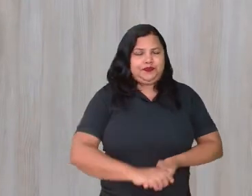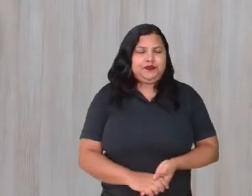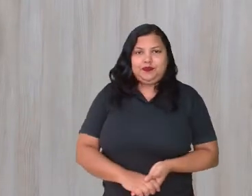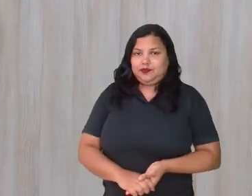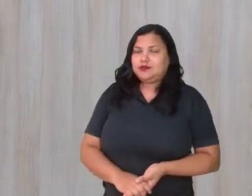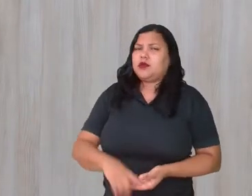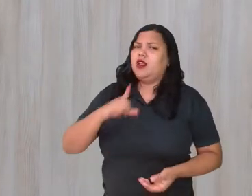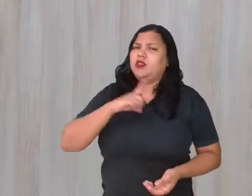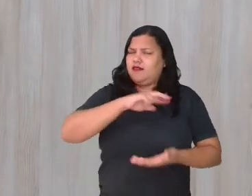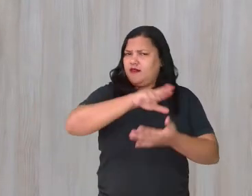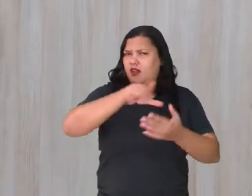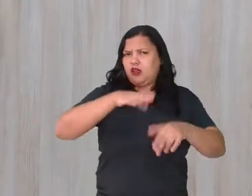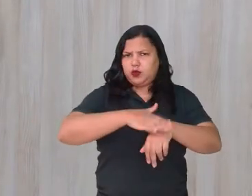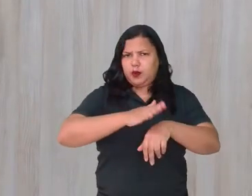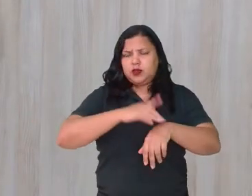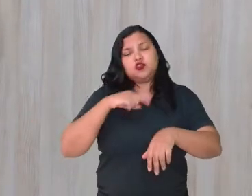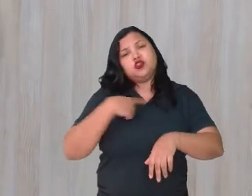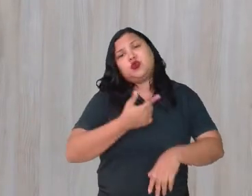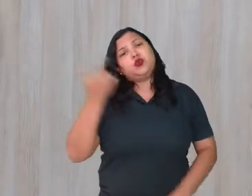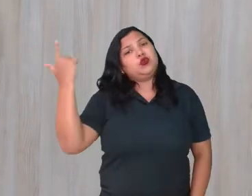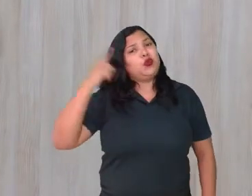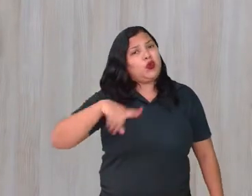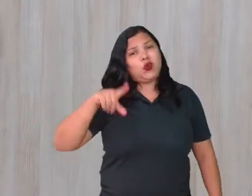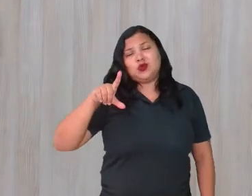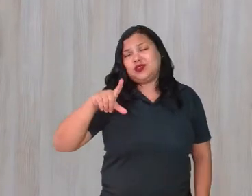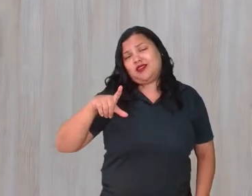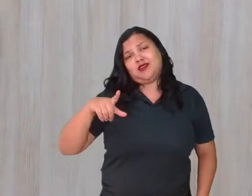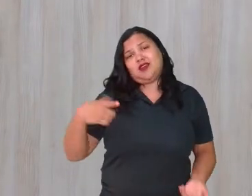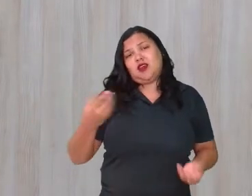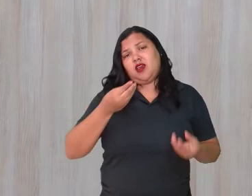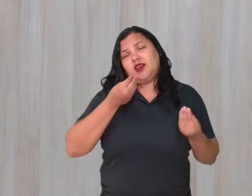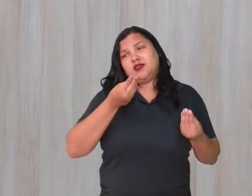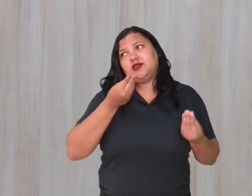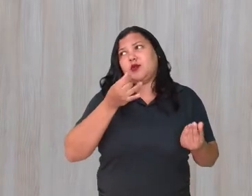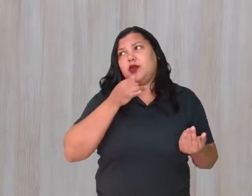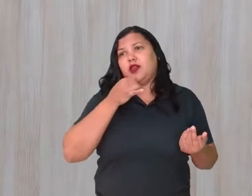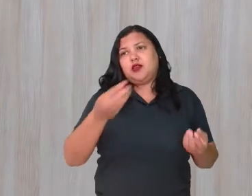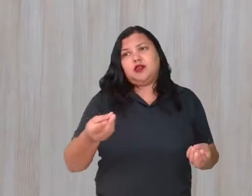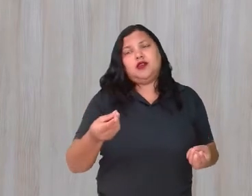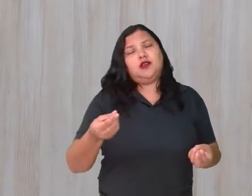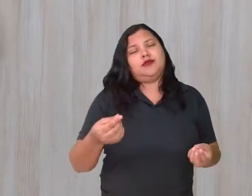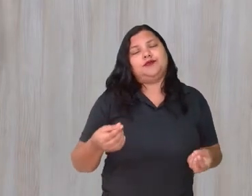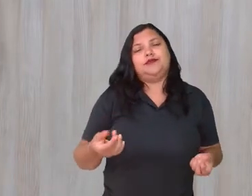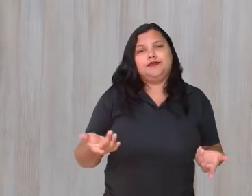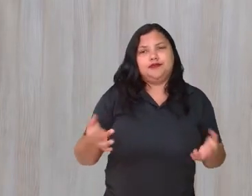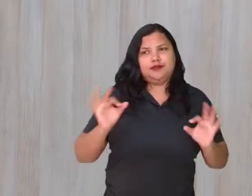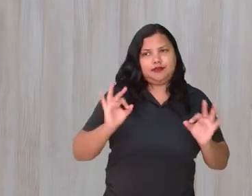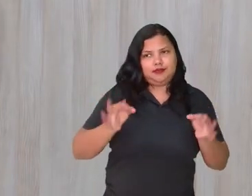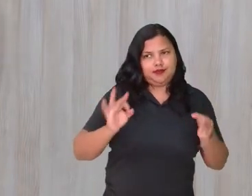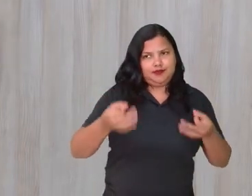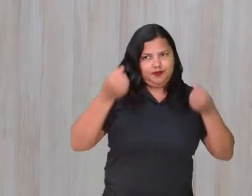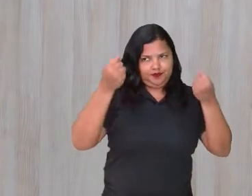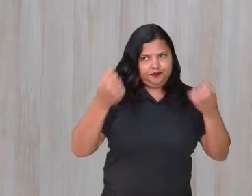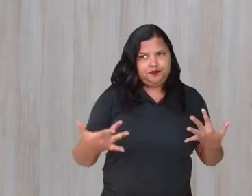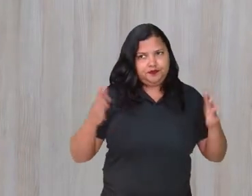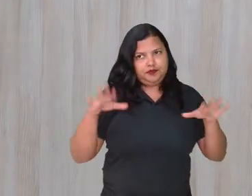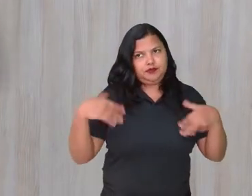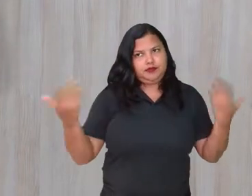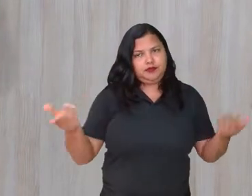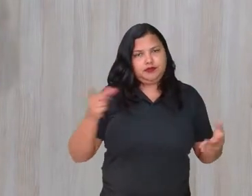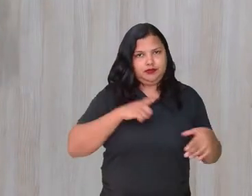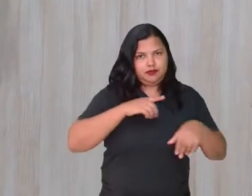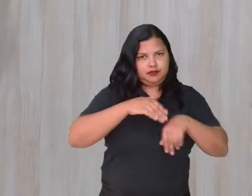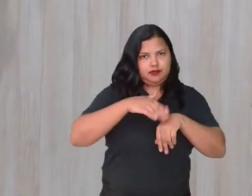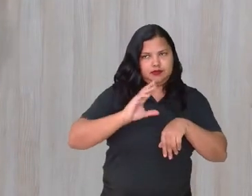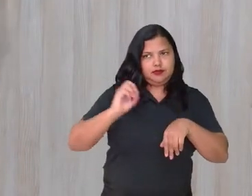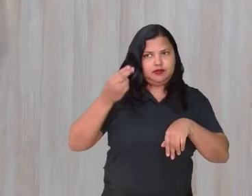mas tem muitas situações onde a gente não consegue, de forma muito mais assim, eficiente, vamos dizer qual é o que tem mais